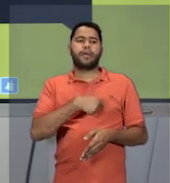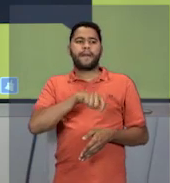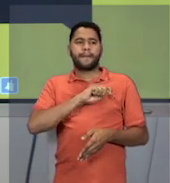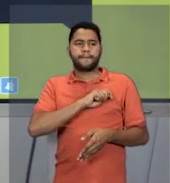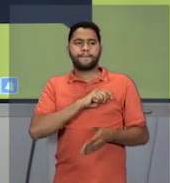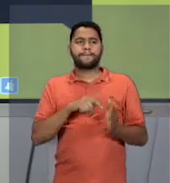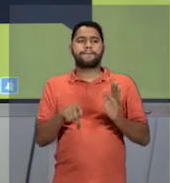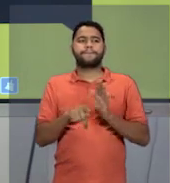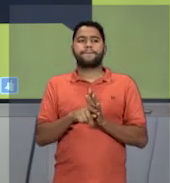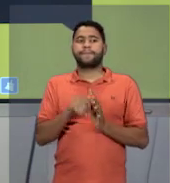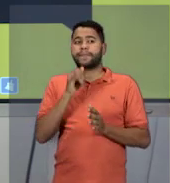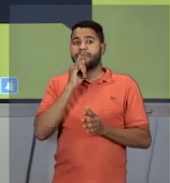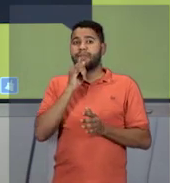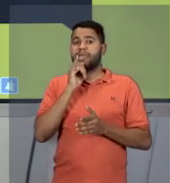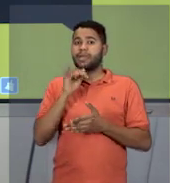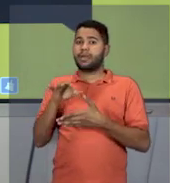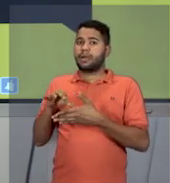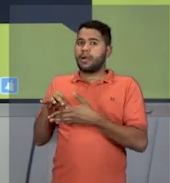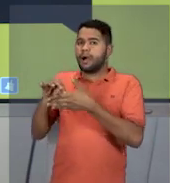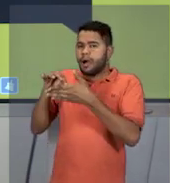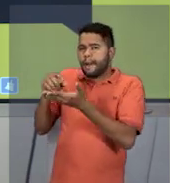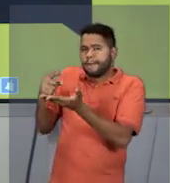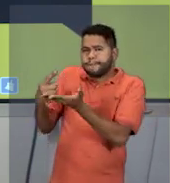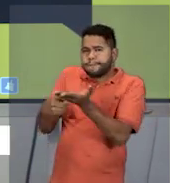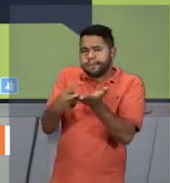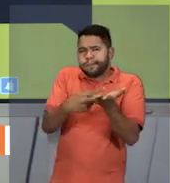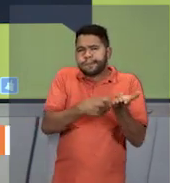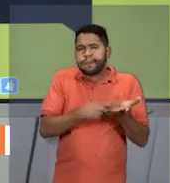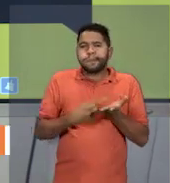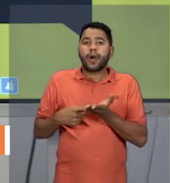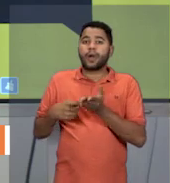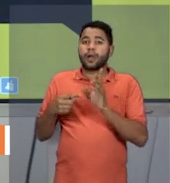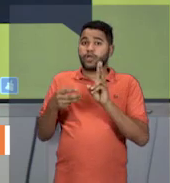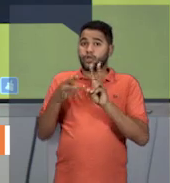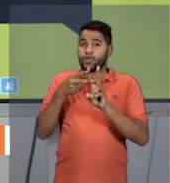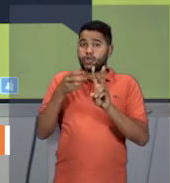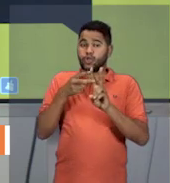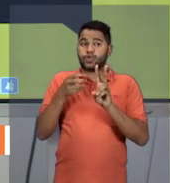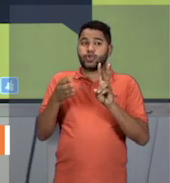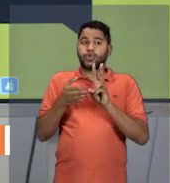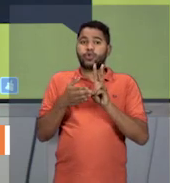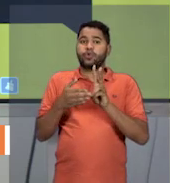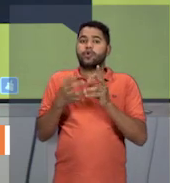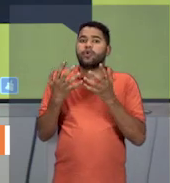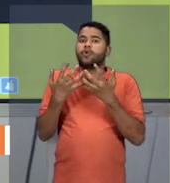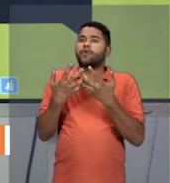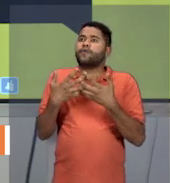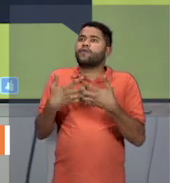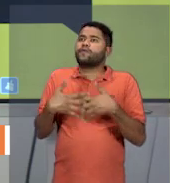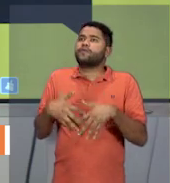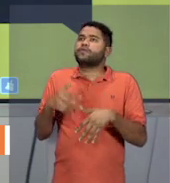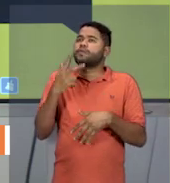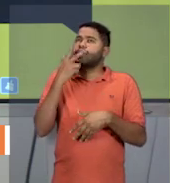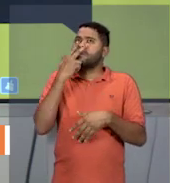cooptavam algumas lideranças, ou seja, pegavam algumas lideranças indígenas para funcionar como se fosse um